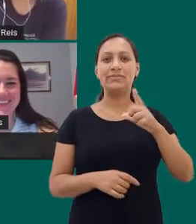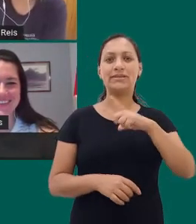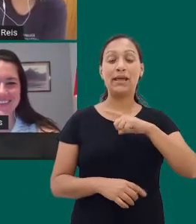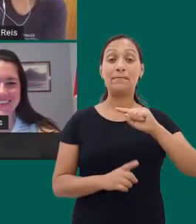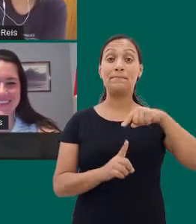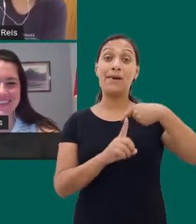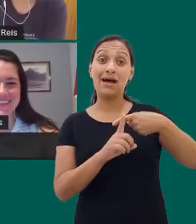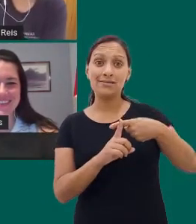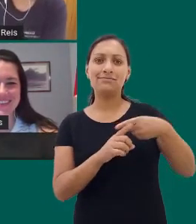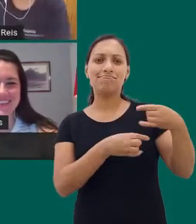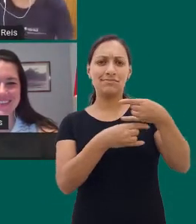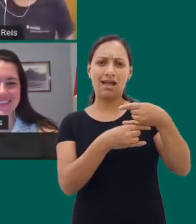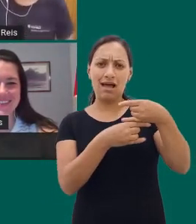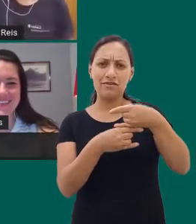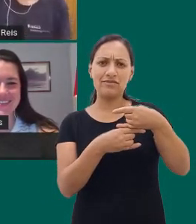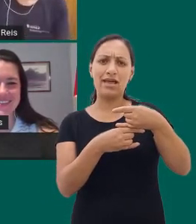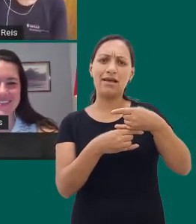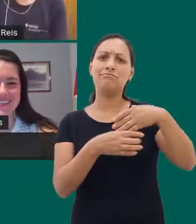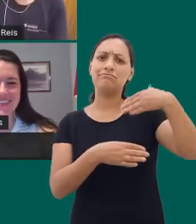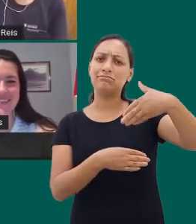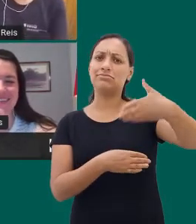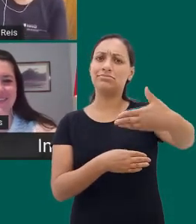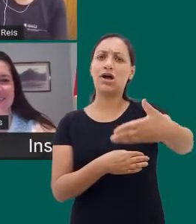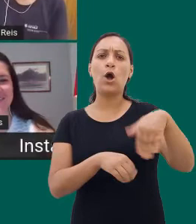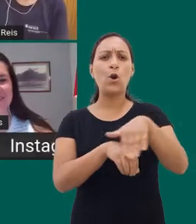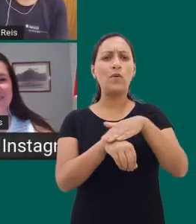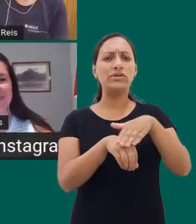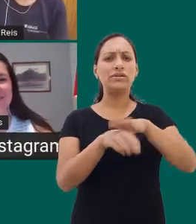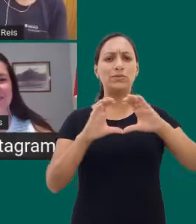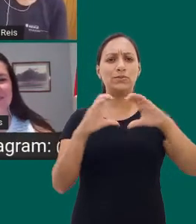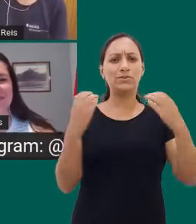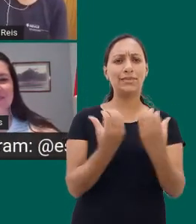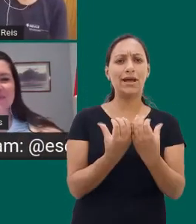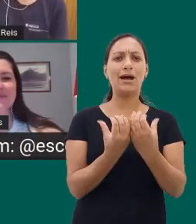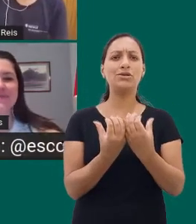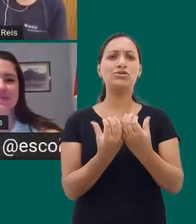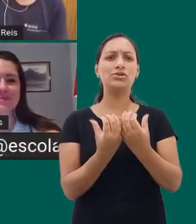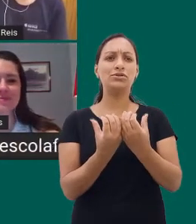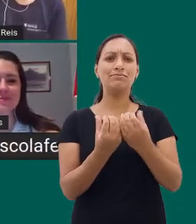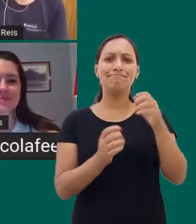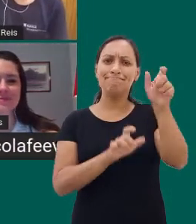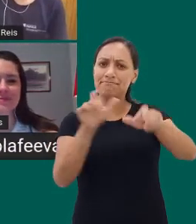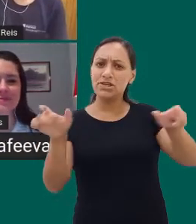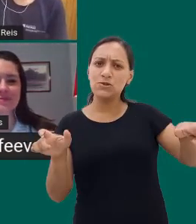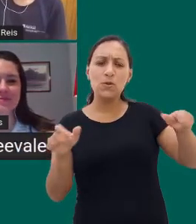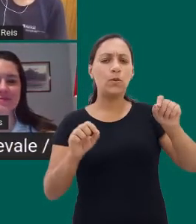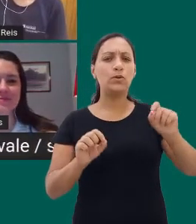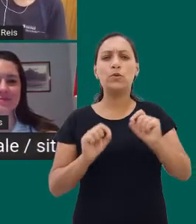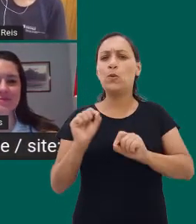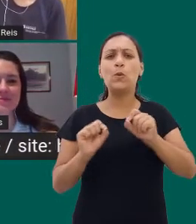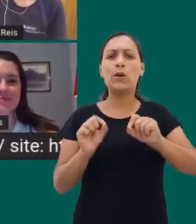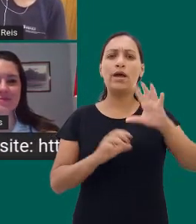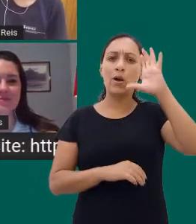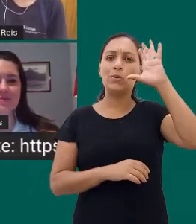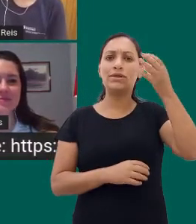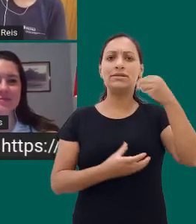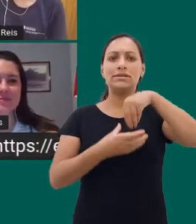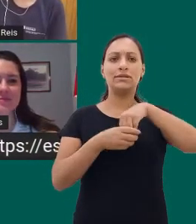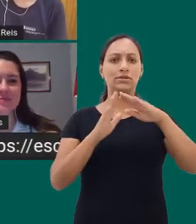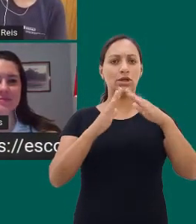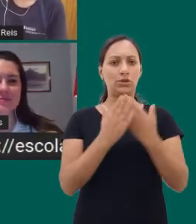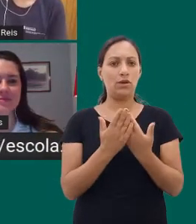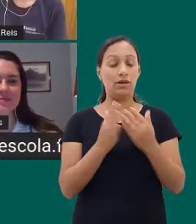lives. A gente tem uma sequência de lives e conversas com a comunidade, com as pessoas, sobre o que acontece hoje na Escola de Aplicação,